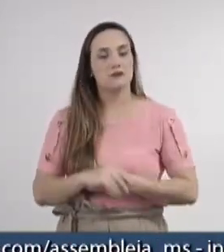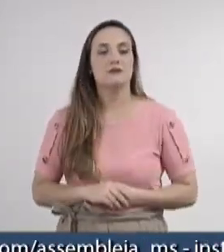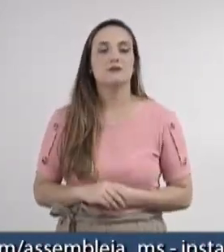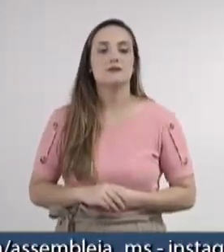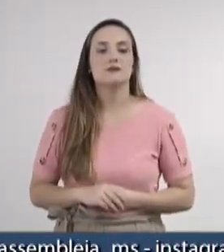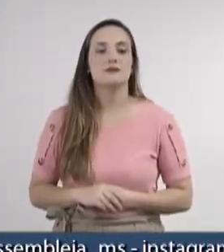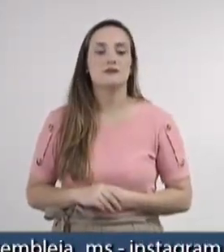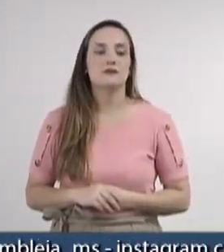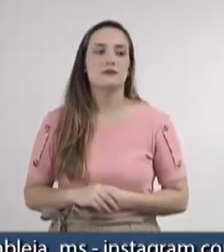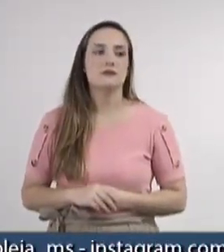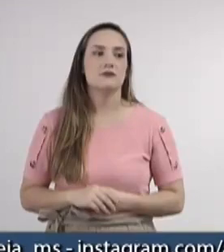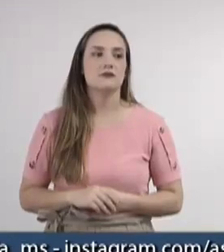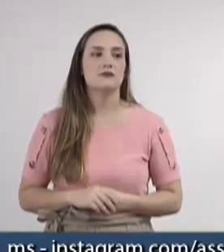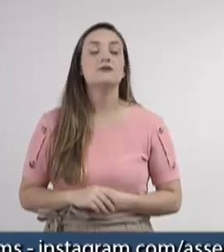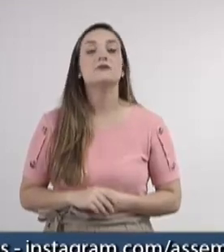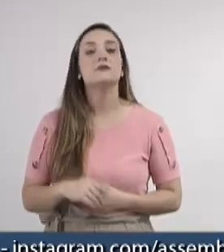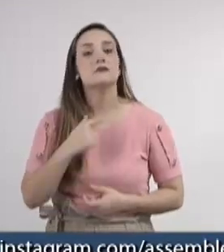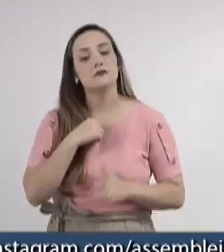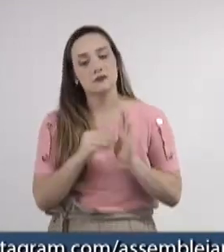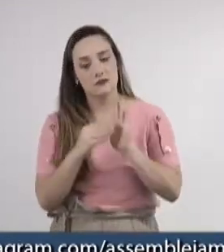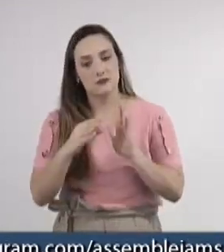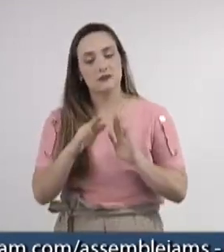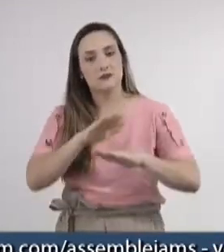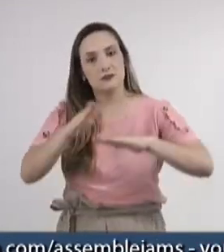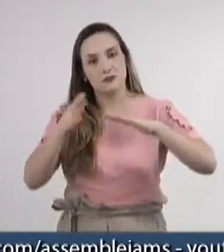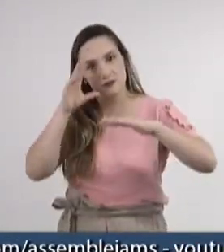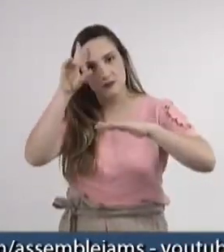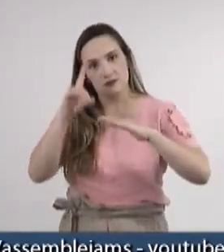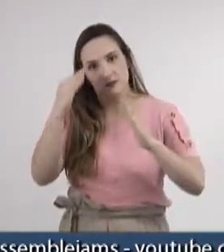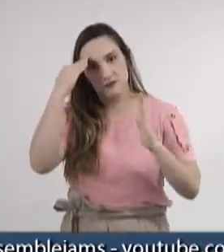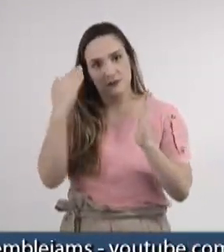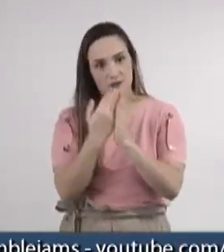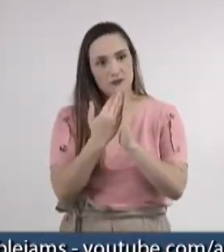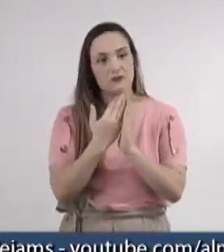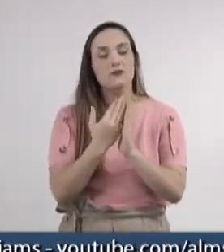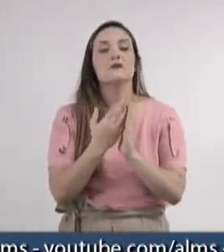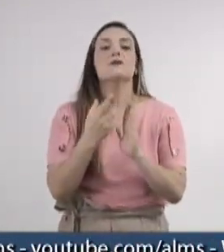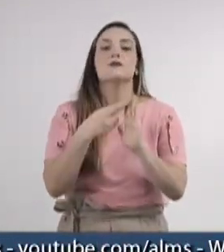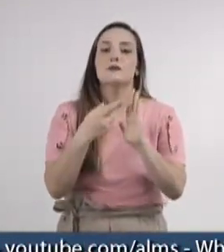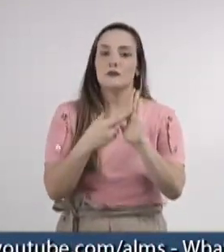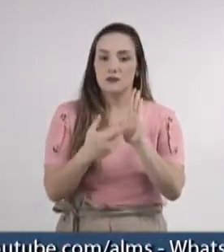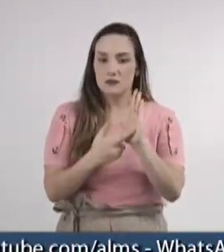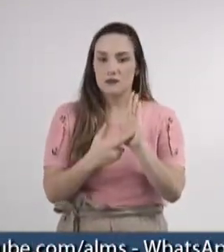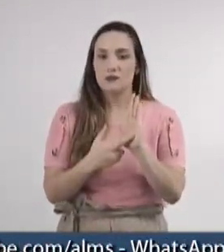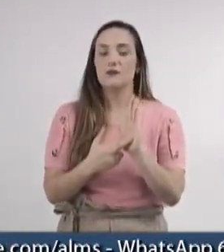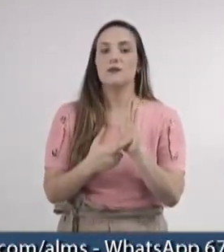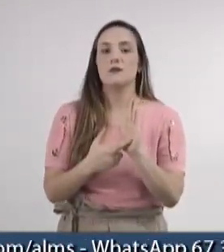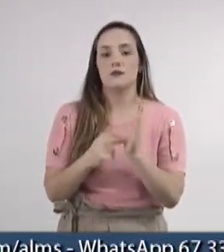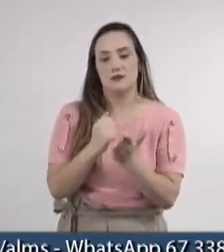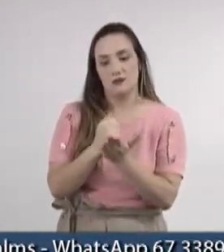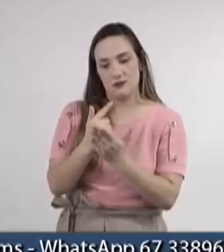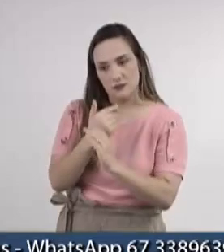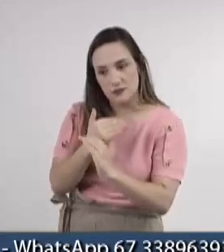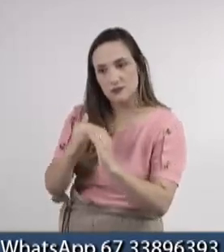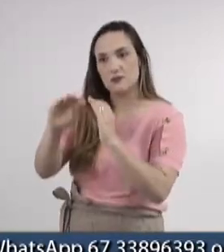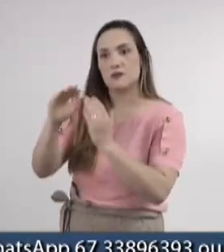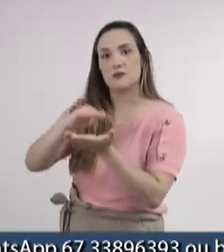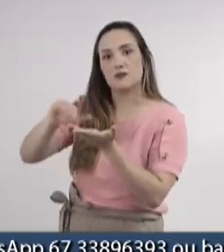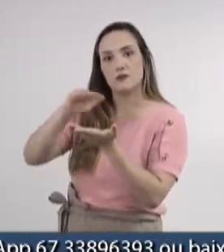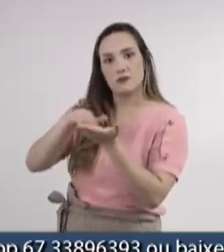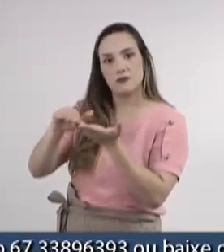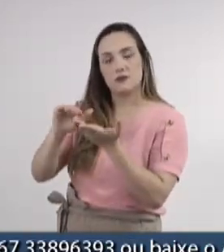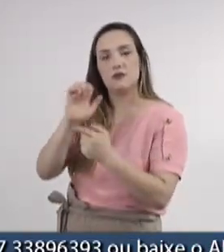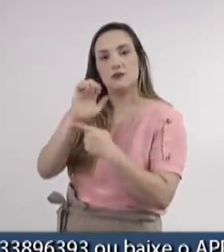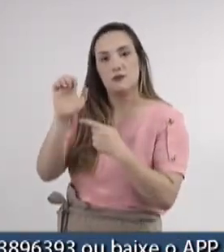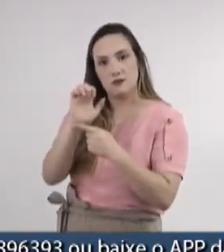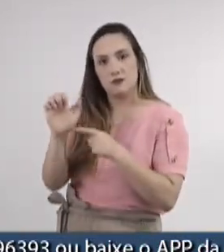A primeira, indico à mesa, da forma regimental, seja encaminhado o expediente desse poder legislativo ao excelentíssimo senhor secretário de